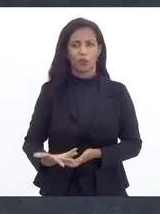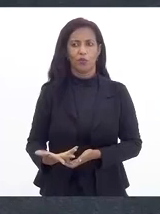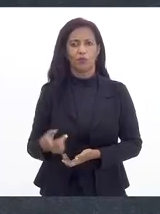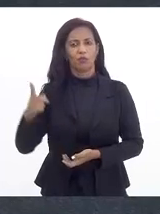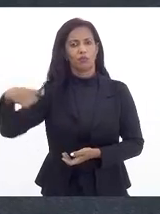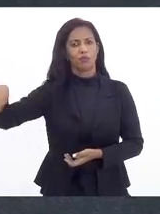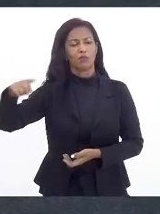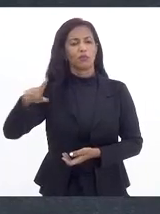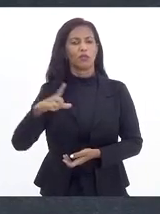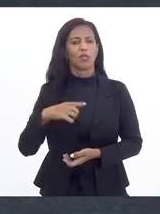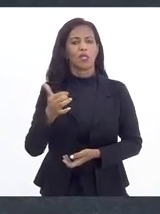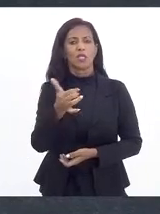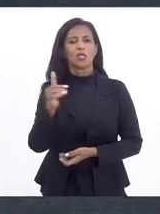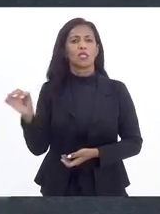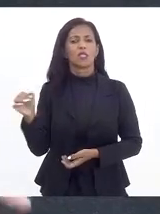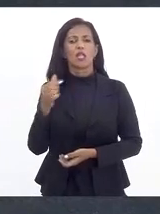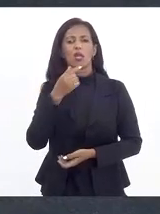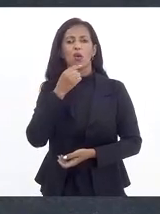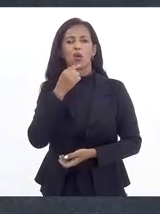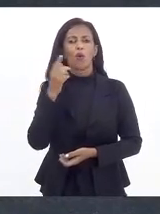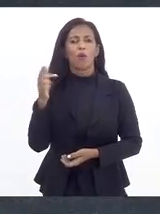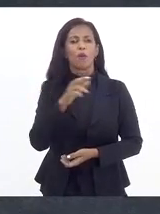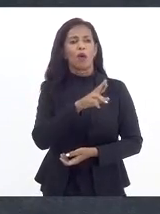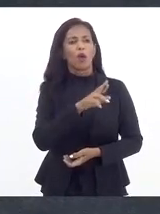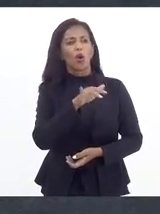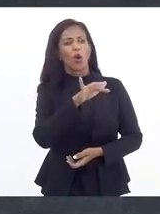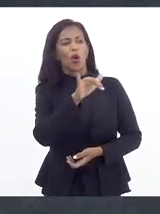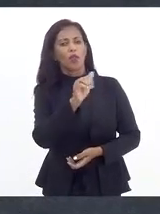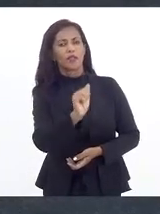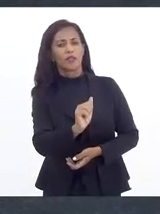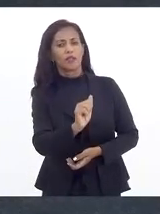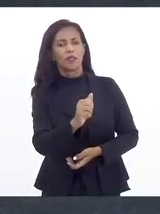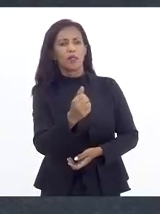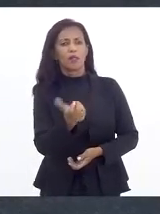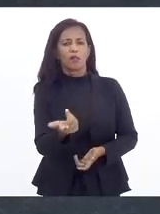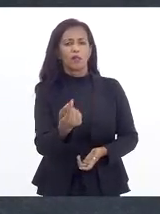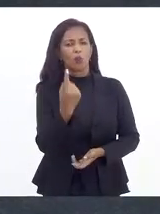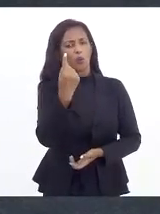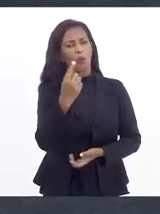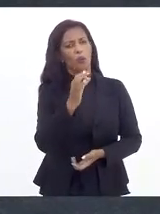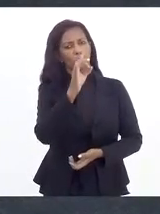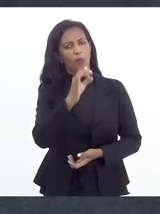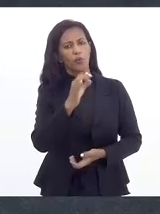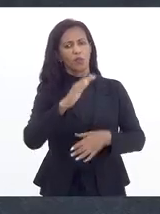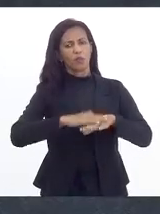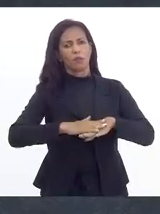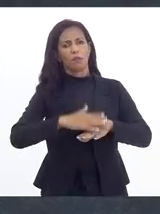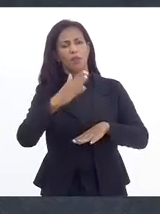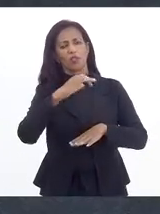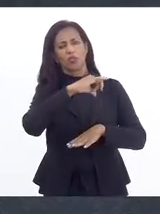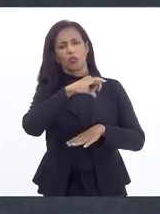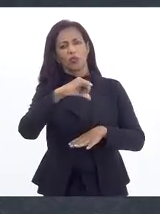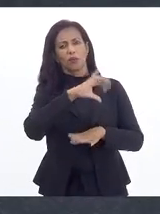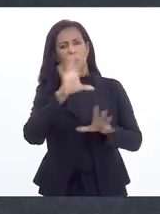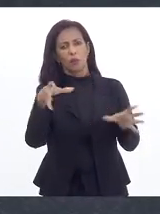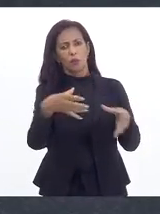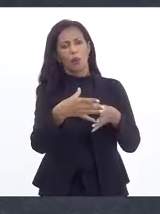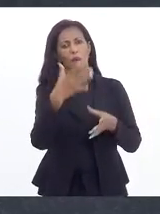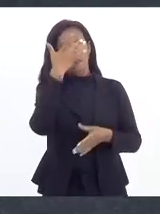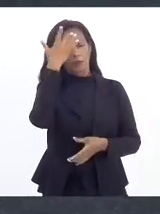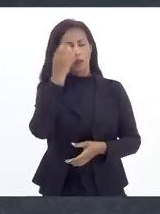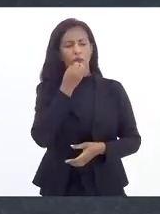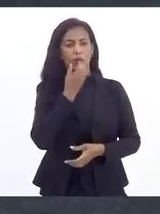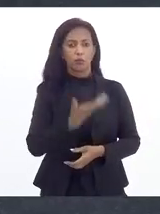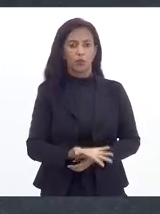Nós temos 100 homens, 100 braços na Rocinha, 80 mil pessoas, não dá nem 1%, ou seja, mais de 99% de uma comunidade são pessoas